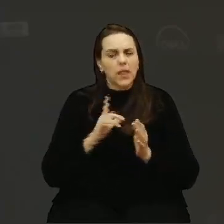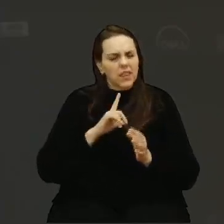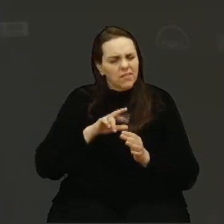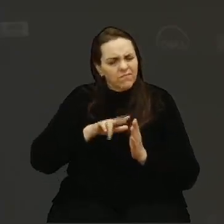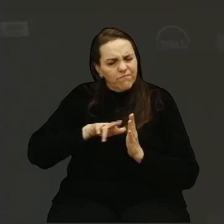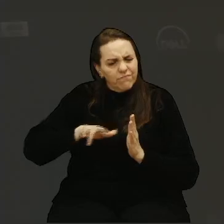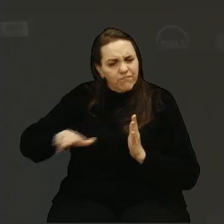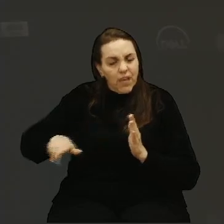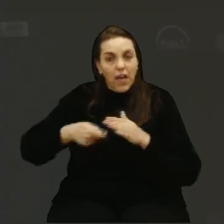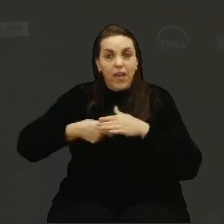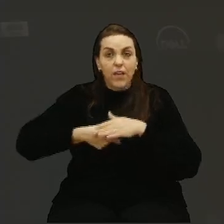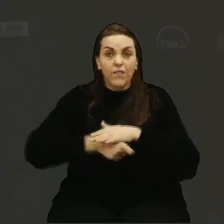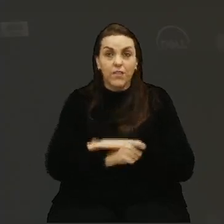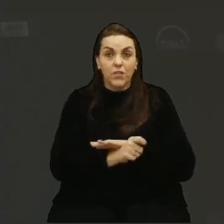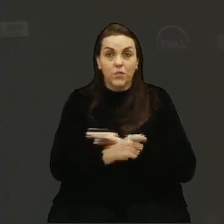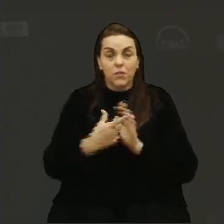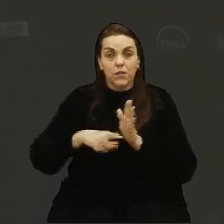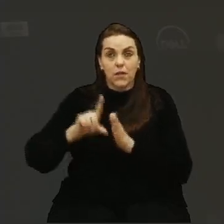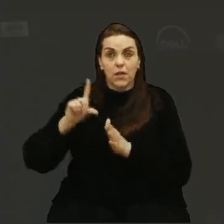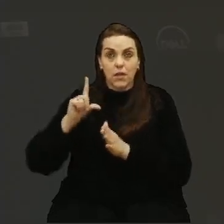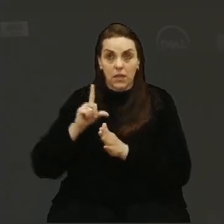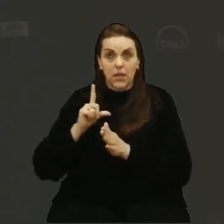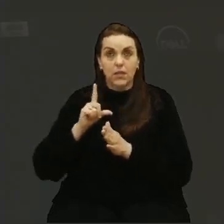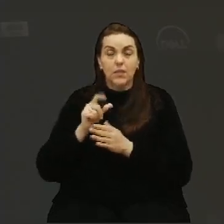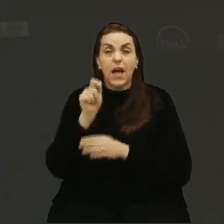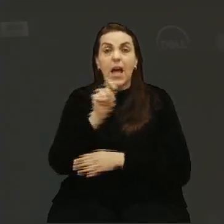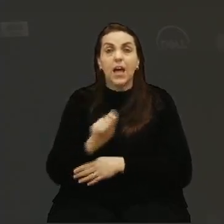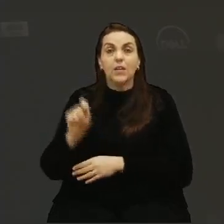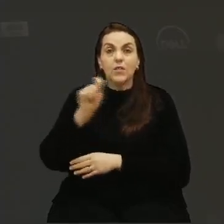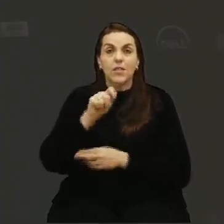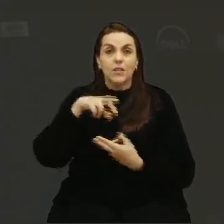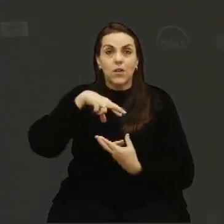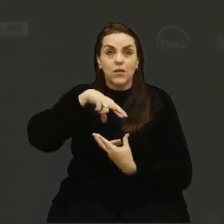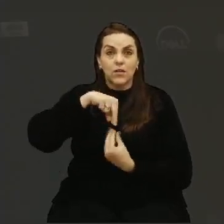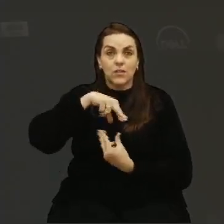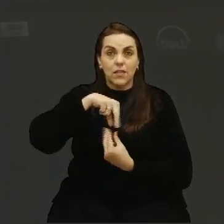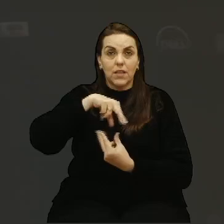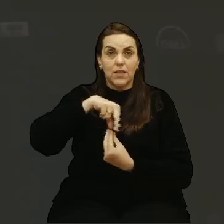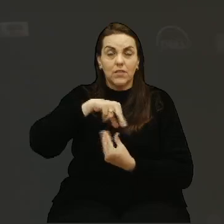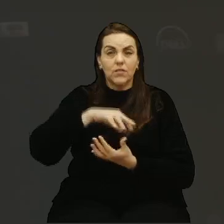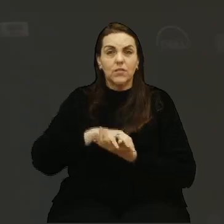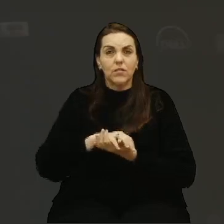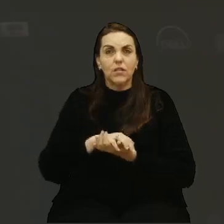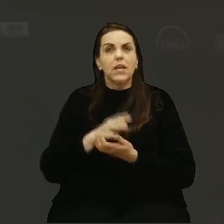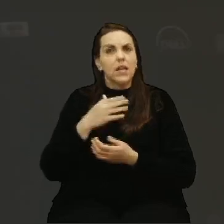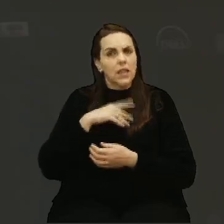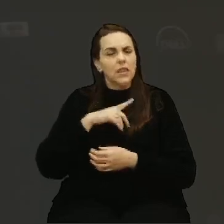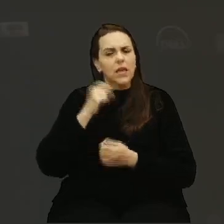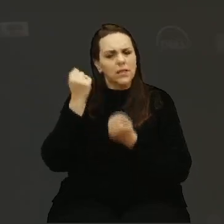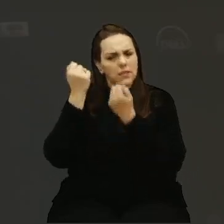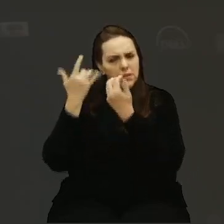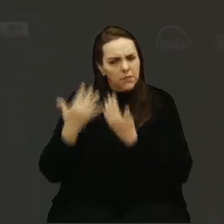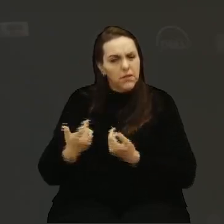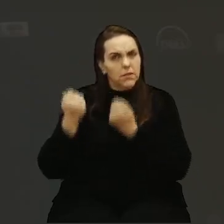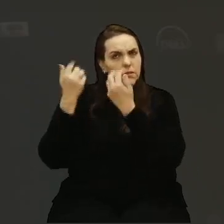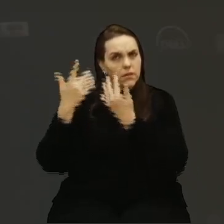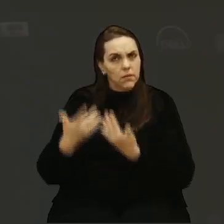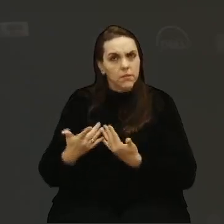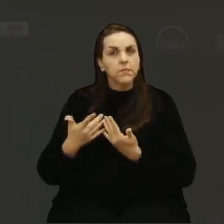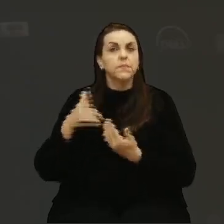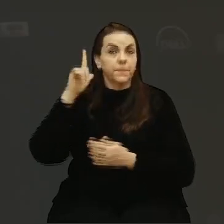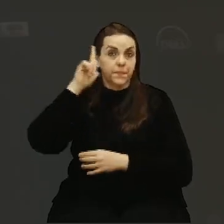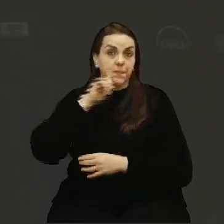investimentos anteriormente em associações de recicladores. E quando nós tivemos algumas explicações aqui, vereador Lucas, acerca